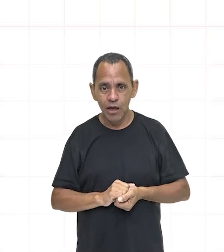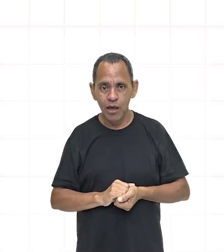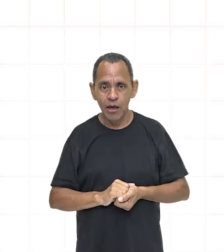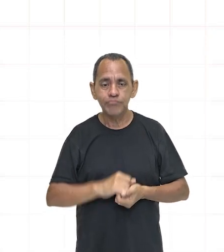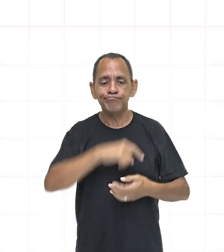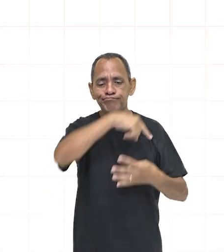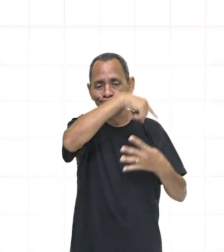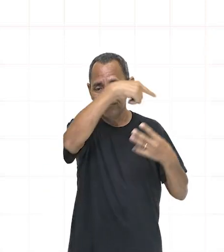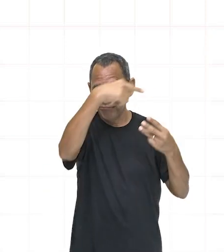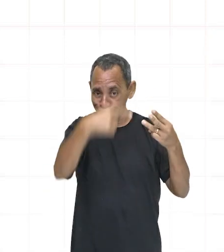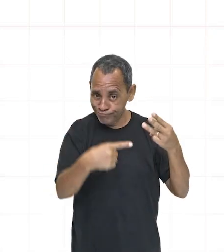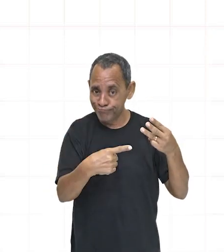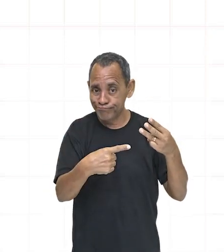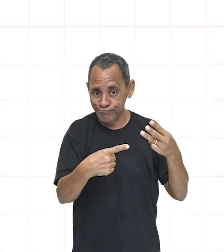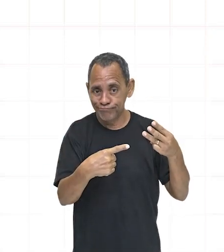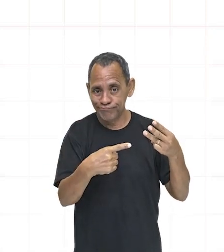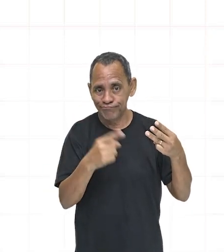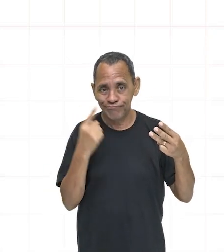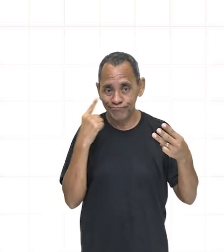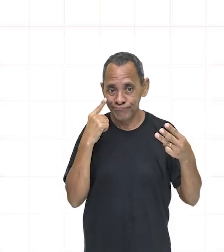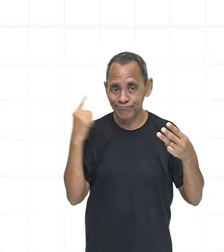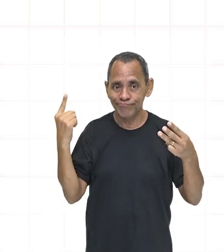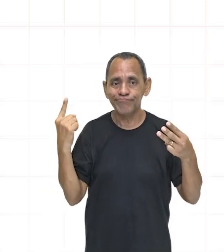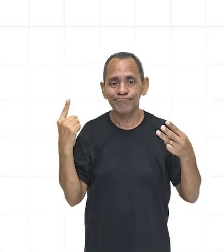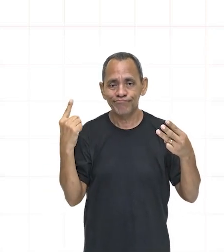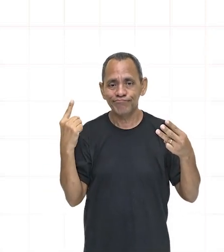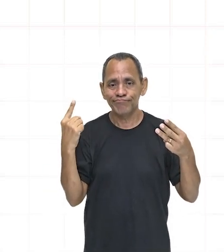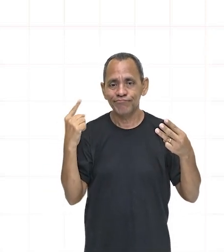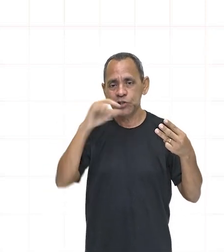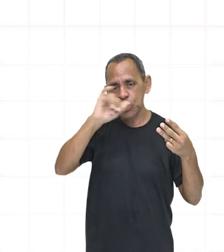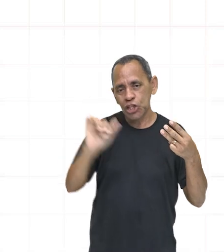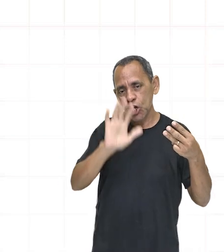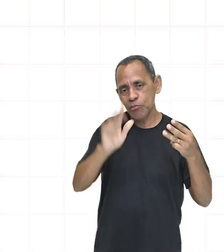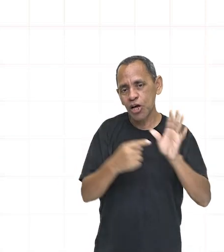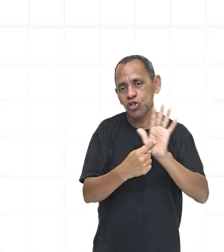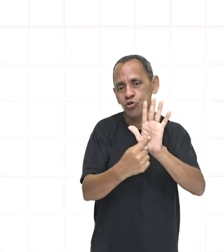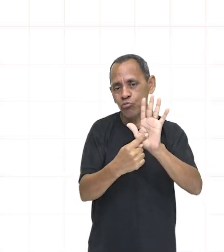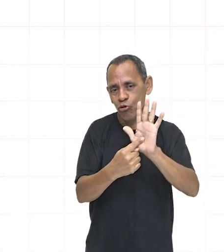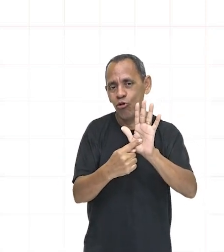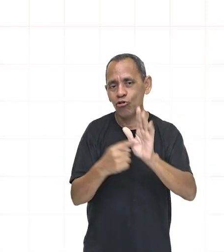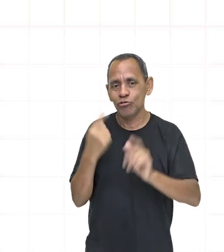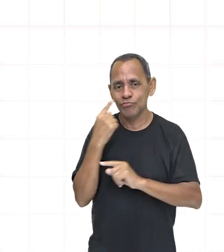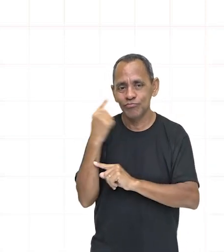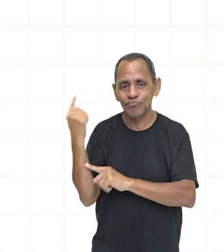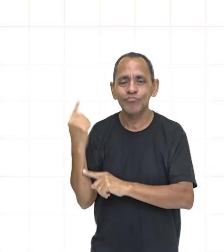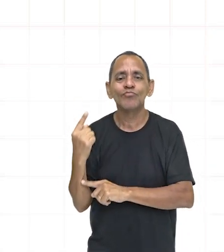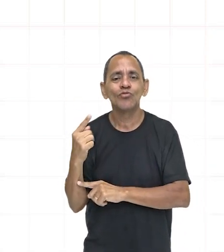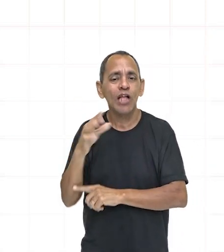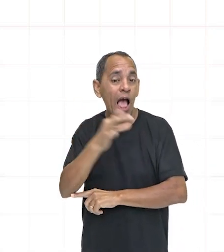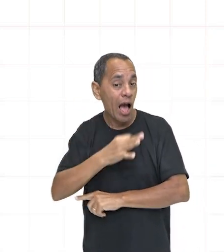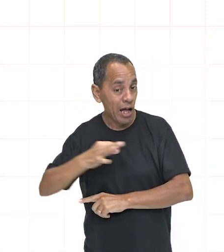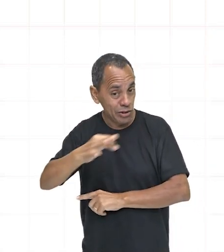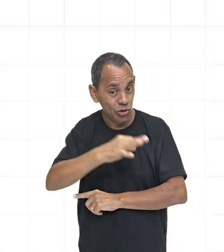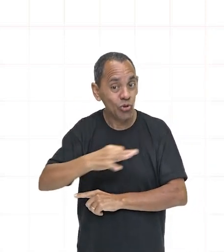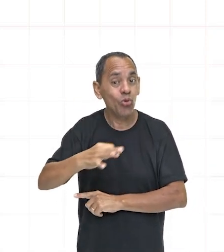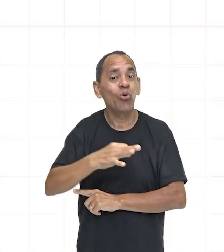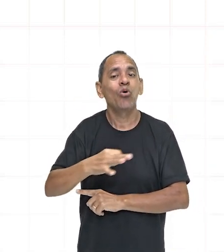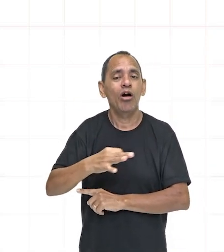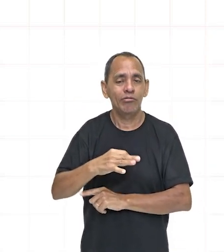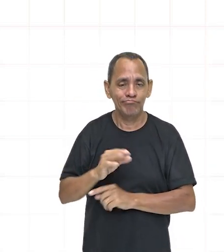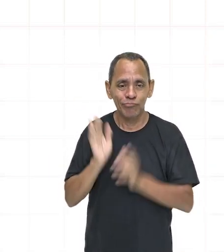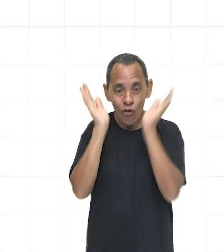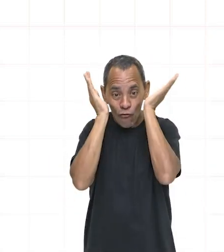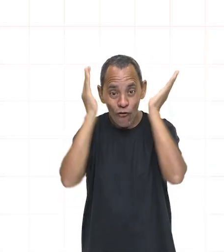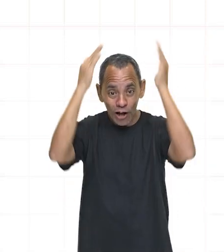como Andorra, que vocês estão observando aí a imagem, Vaticano, né, Mônaco, são países,